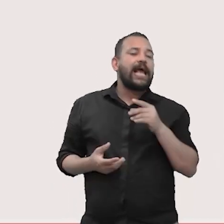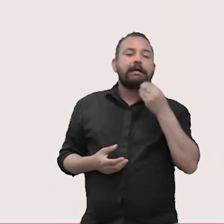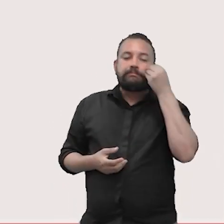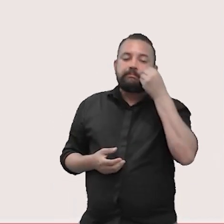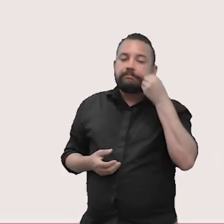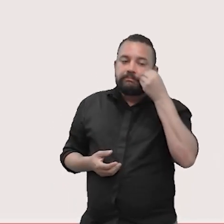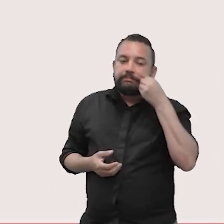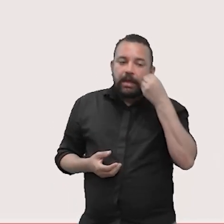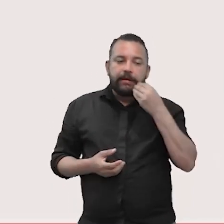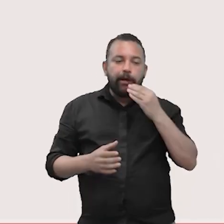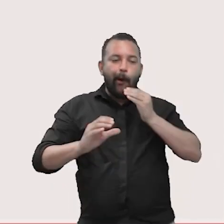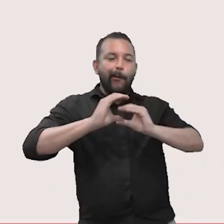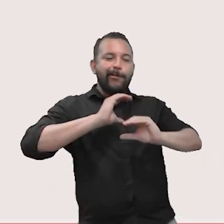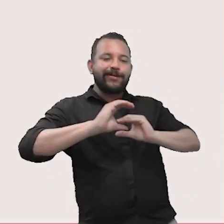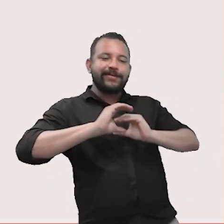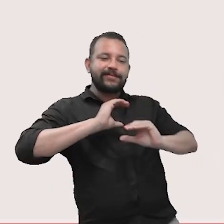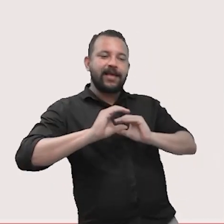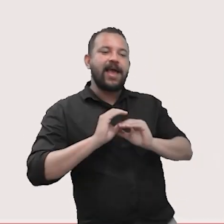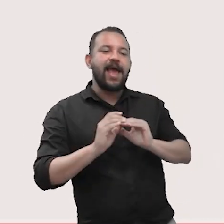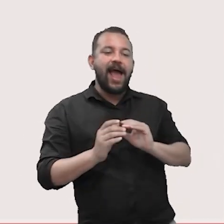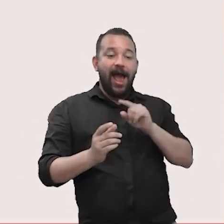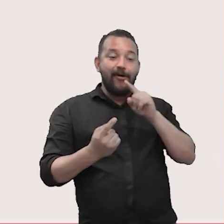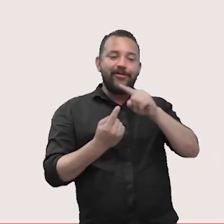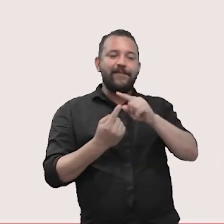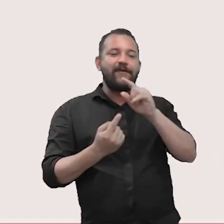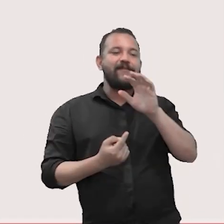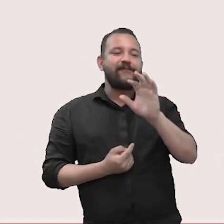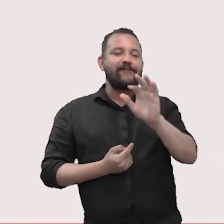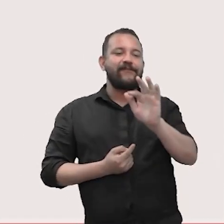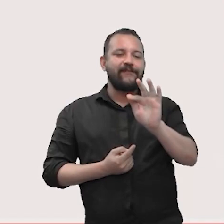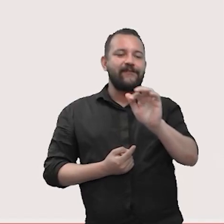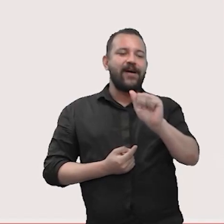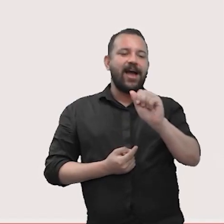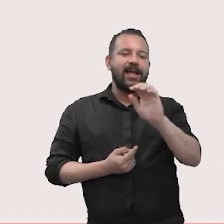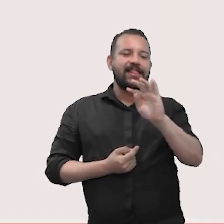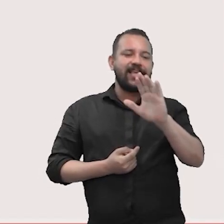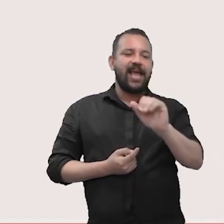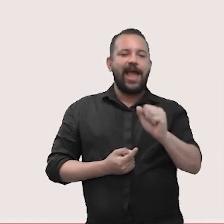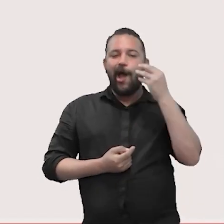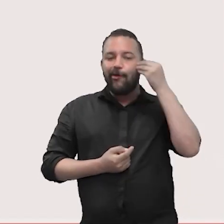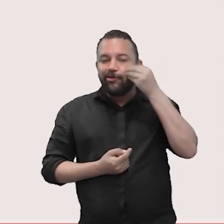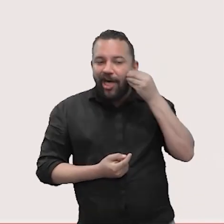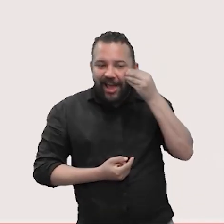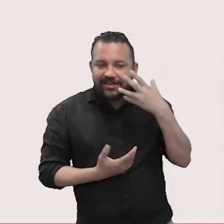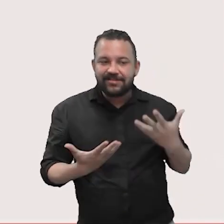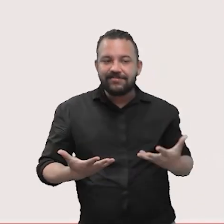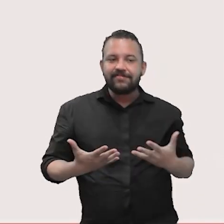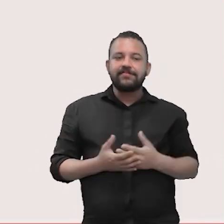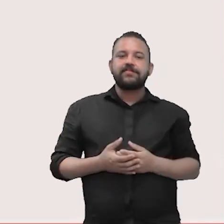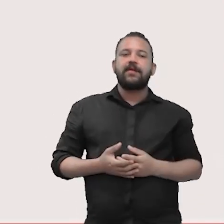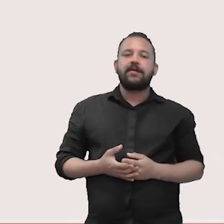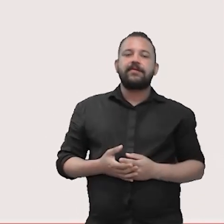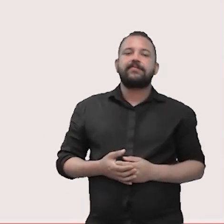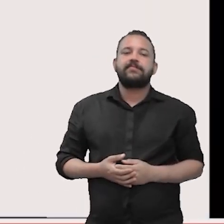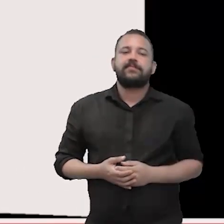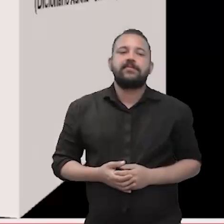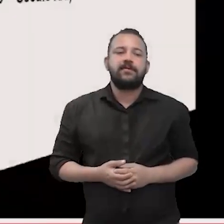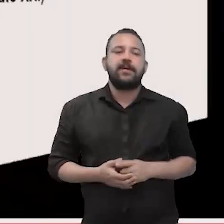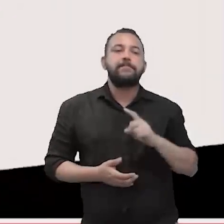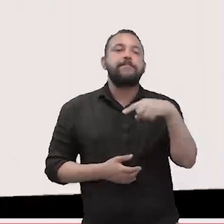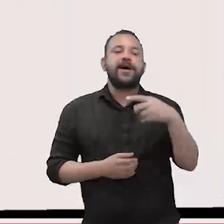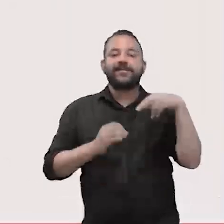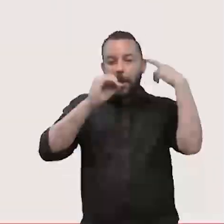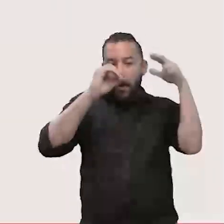é exatamente a função fática, porque é o teste do recurso. Ok? Dá uma olhada lá, vou passa aí,